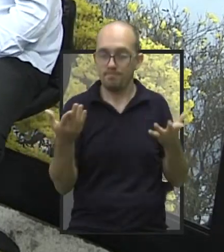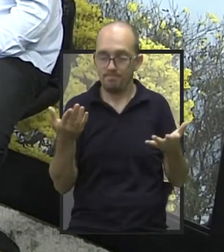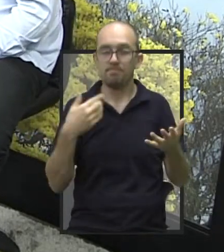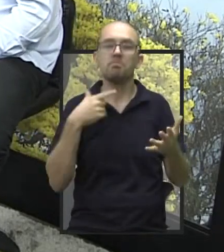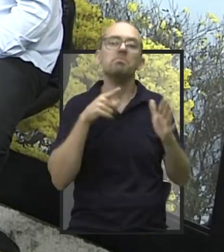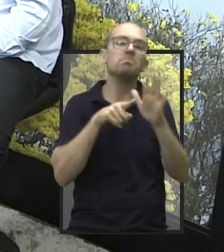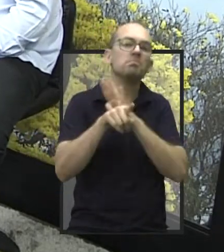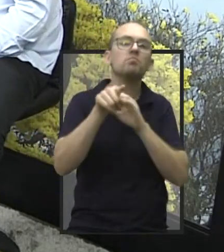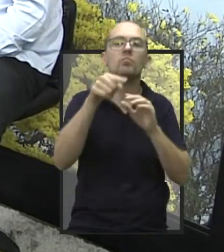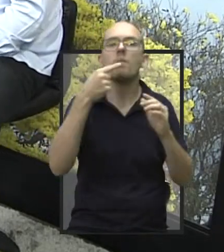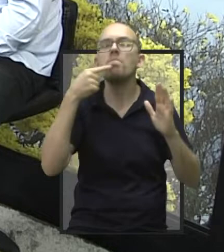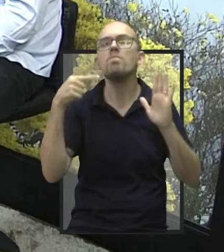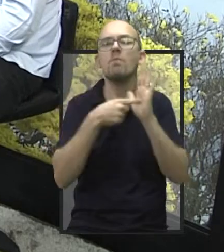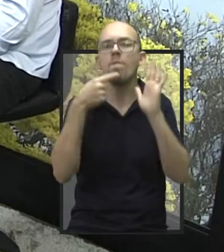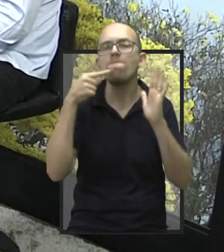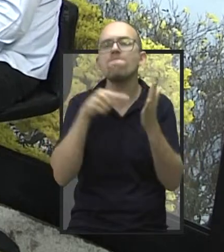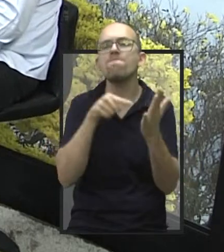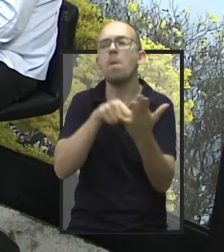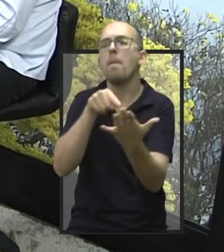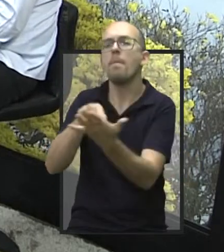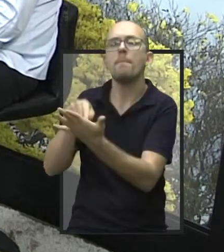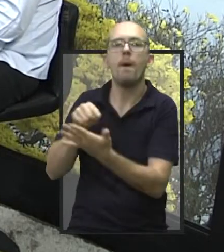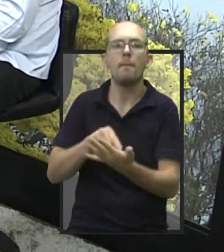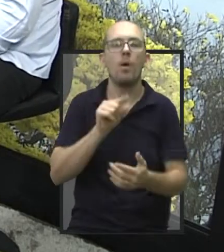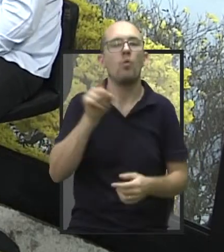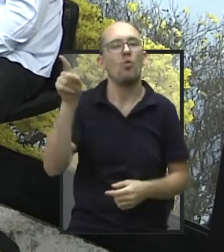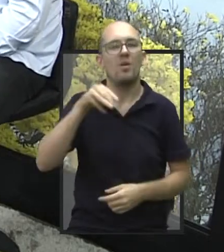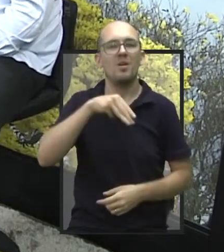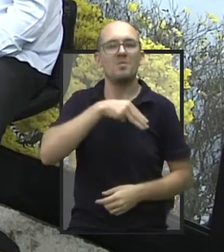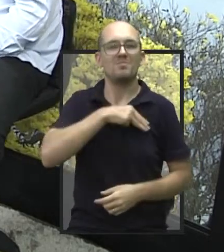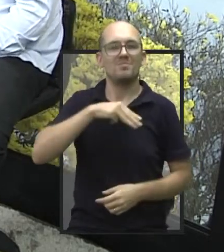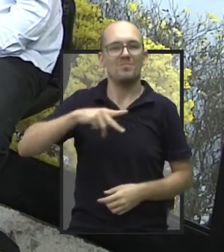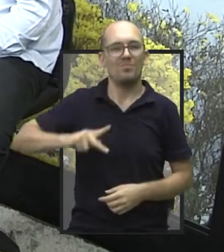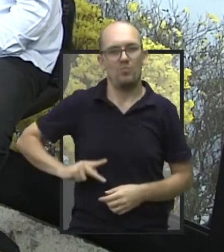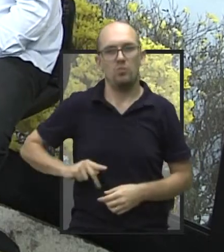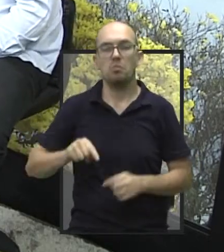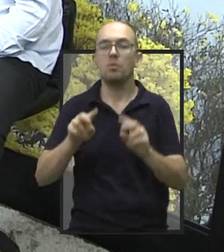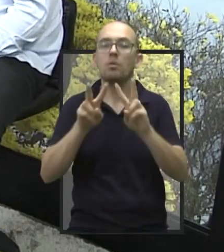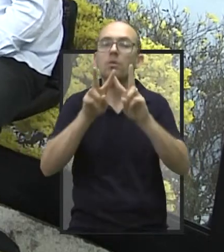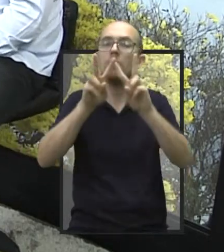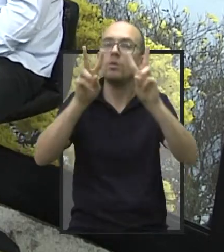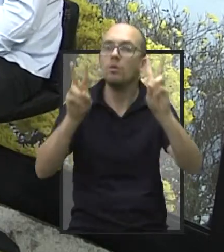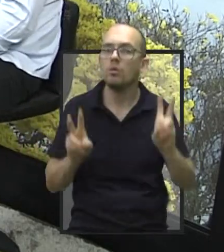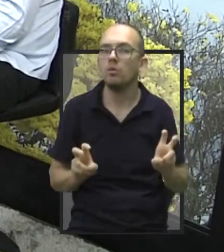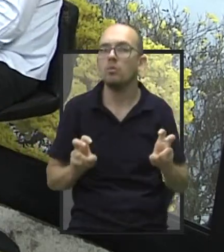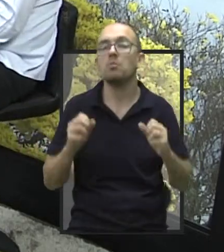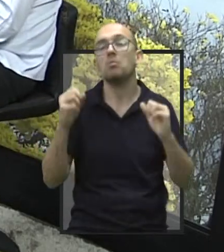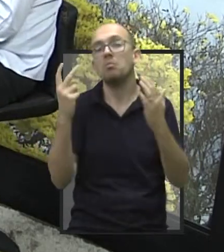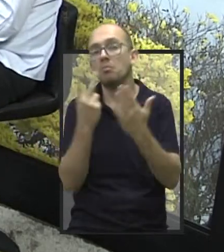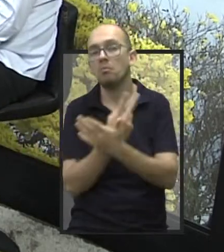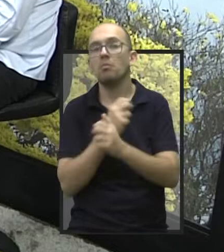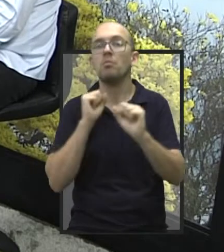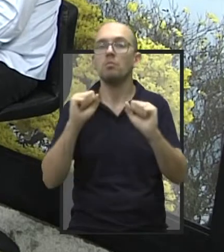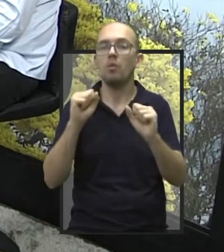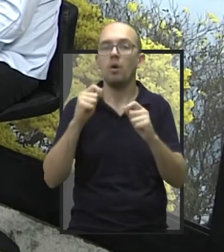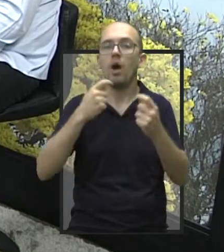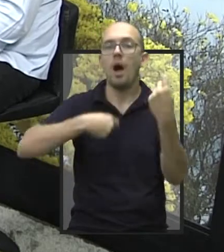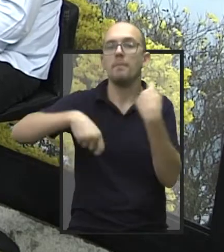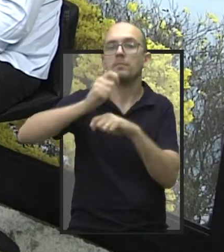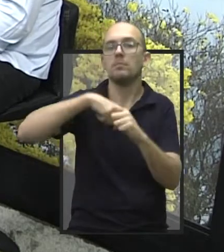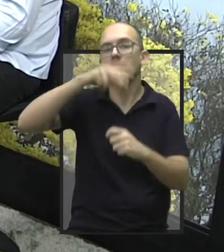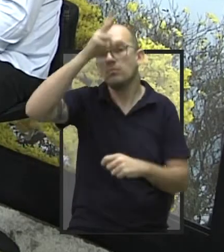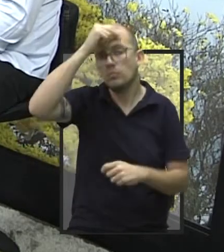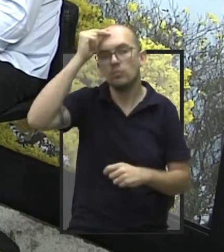falasse das denúncias que o senhor tem protocolado no Ministério Público sobre supostas irregularidades na administração municipal. Eu gostaria que